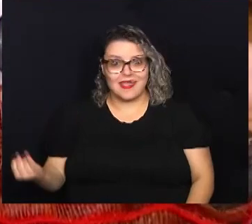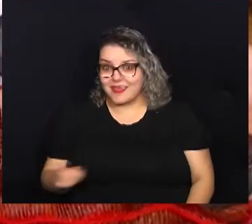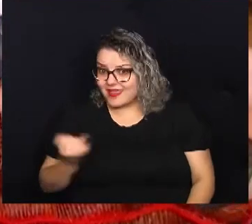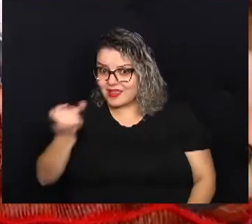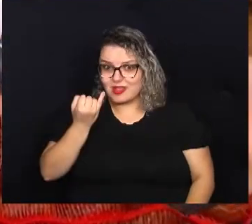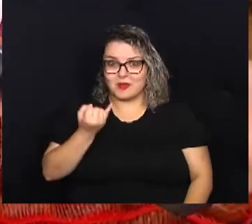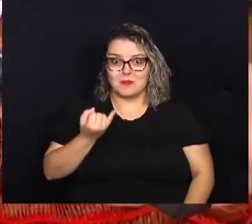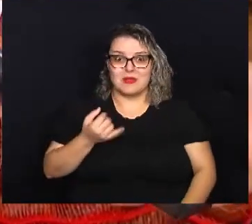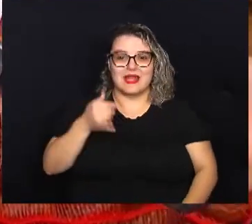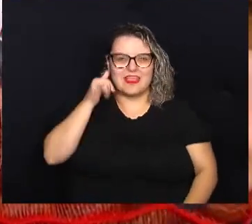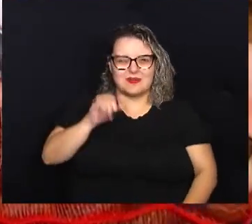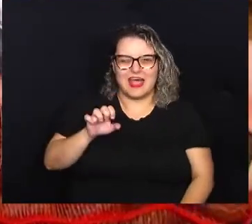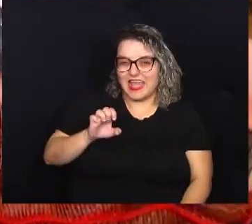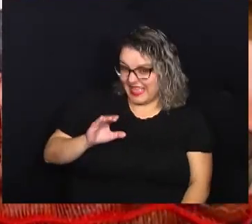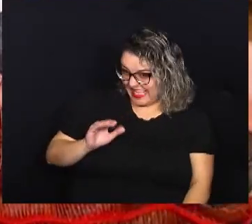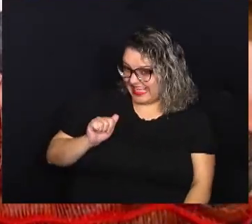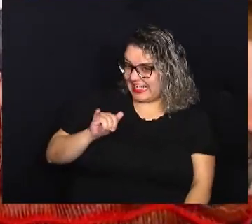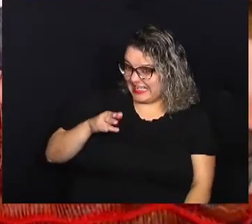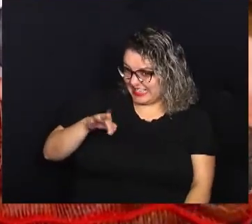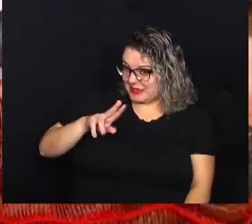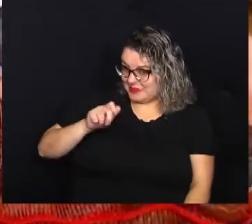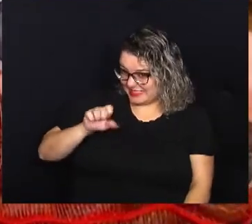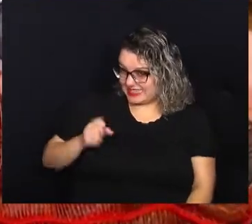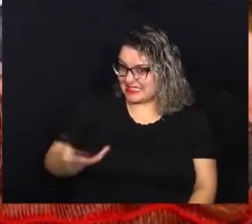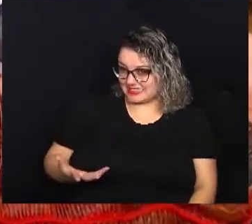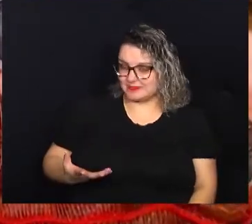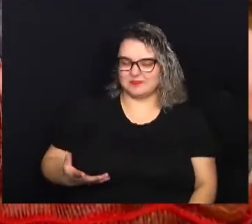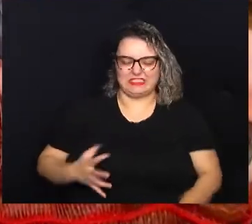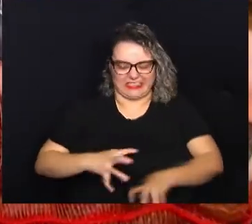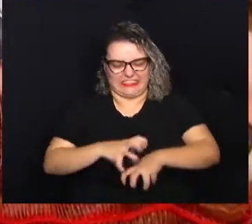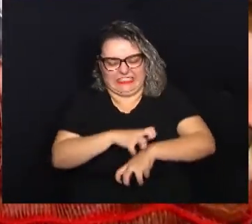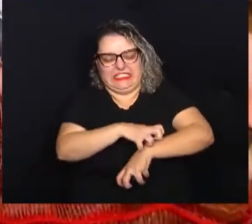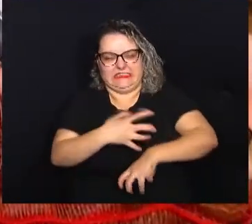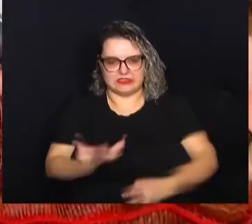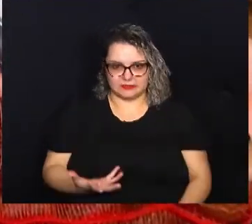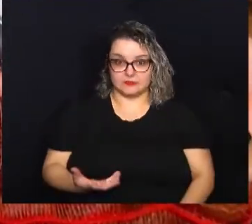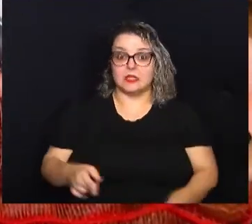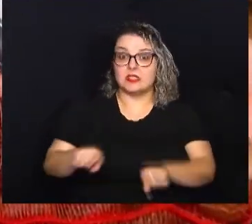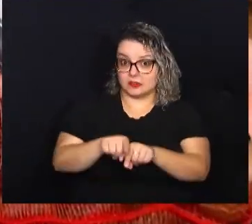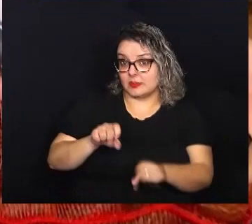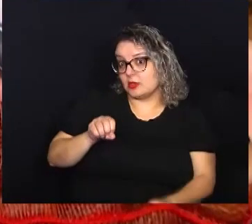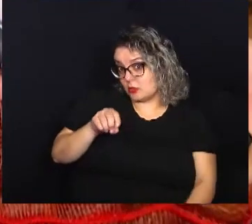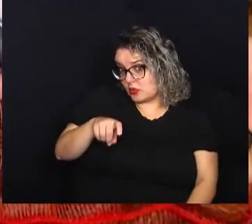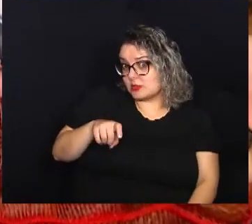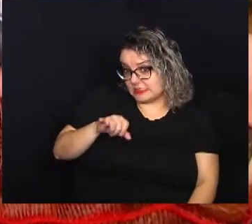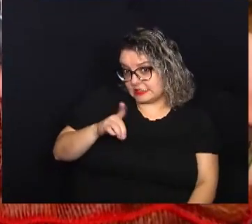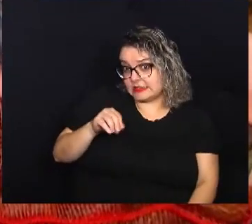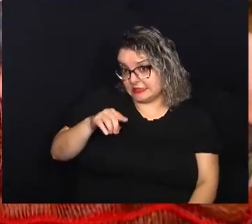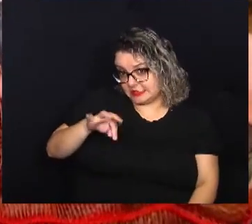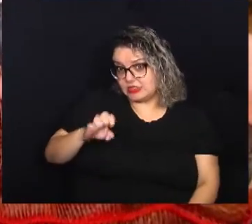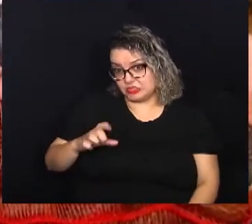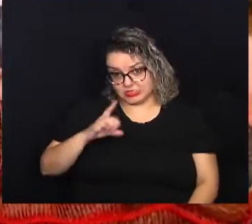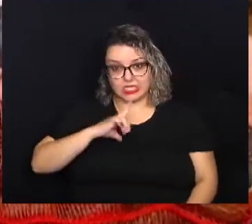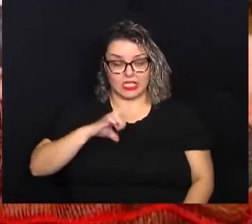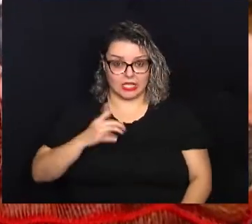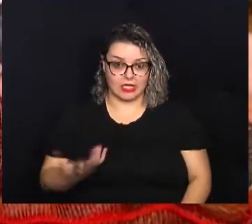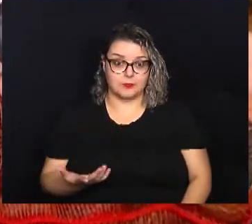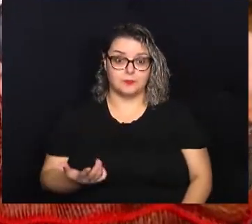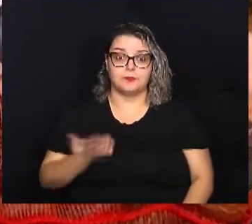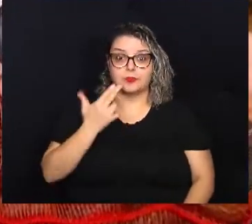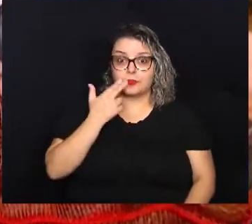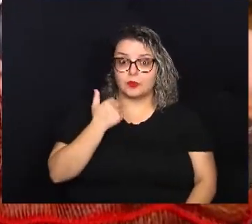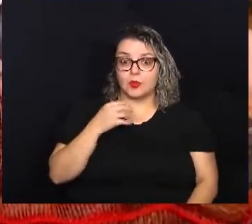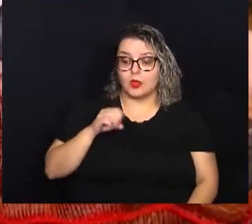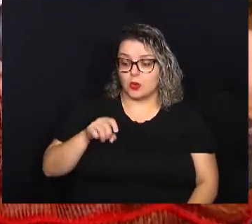muscular então assim é riquíssimo esses alimentos além dos antioxidantes né que nós temos os nutrientes